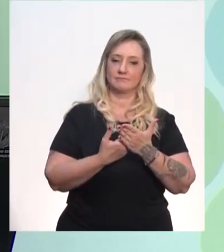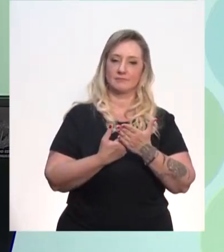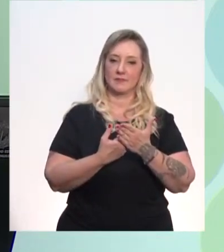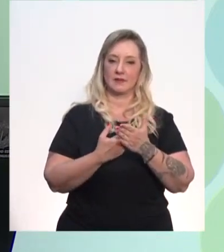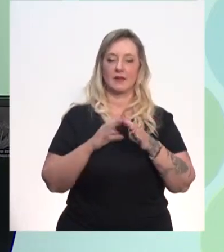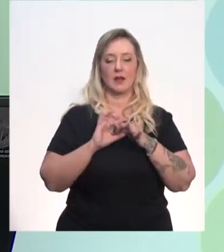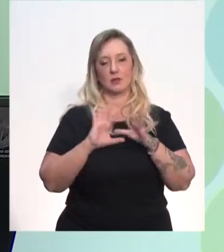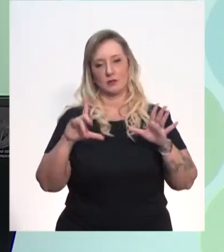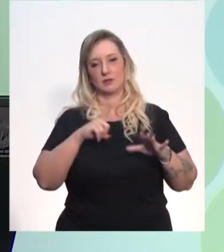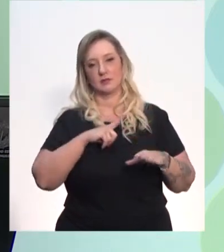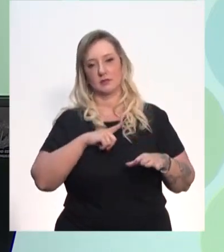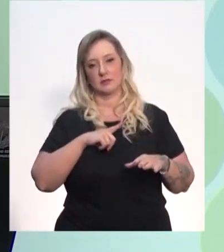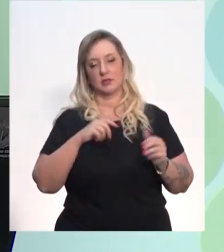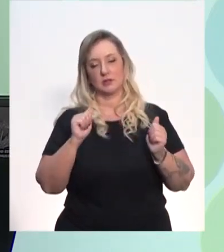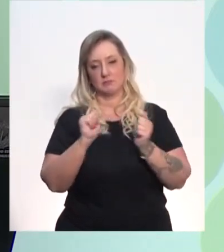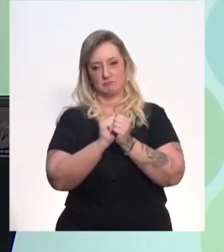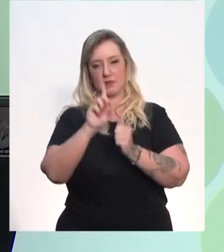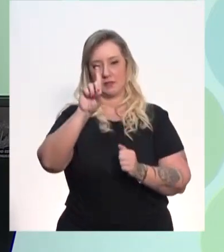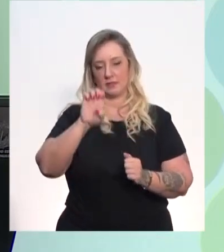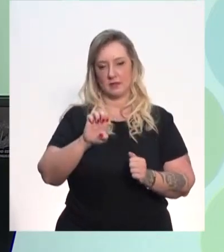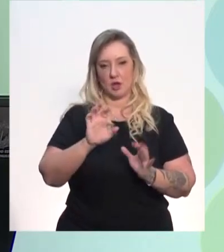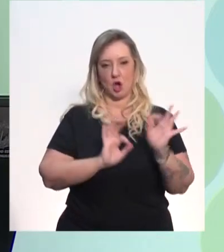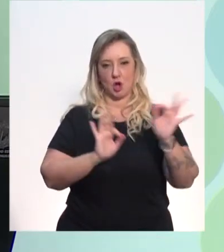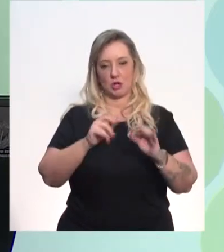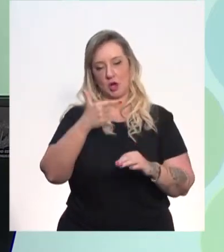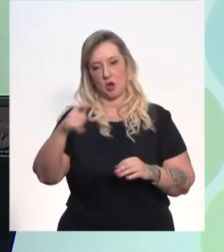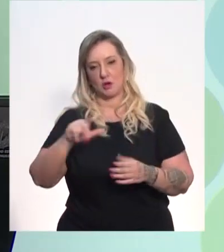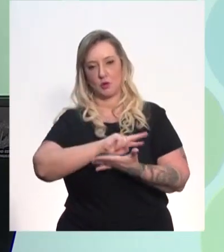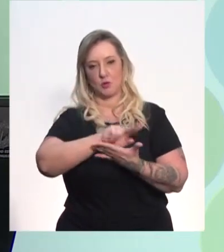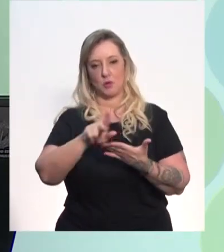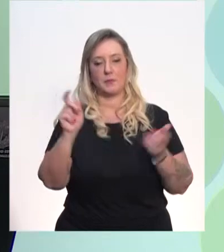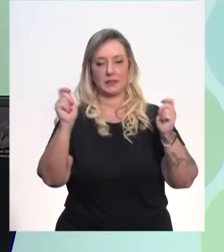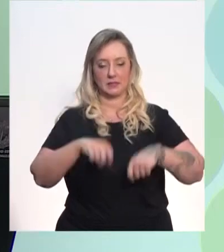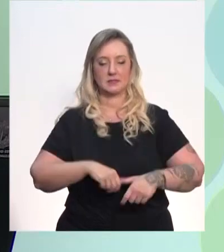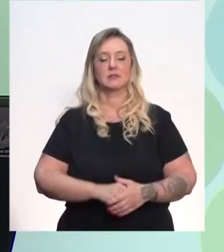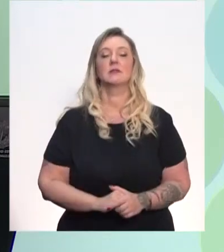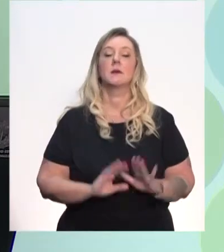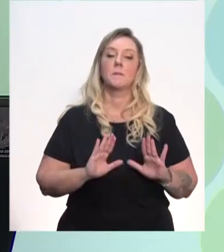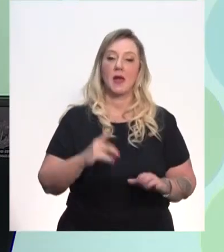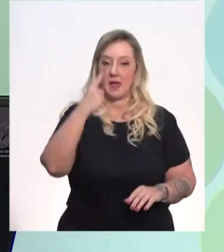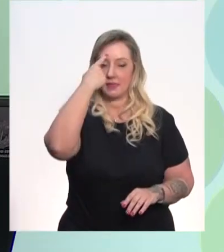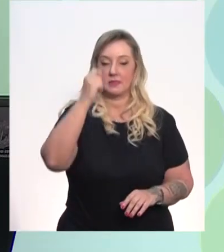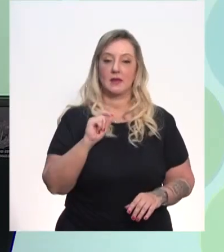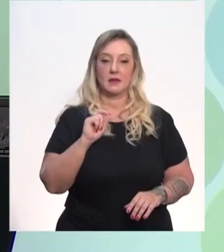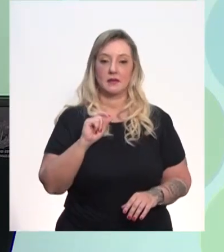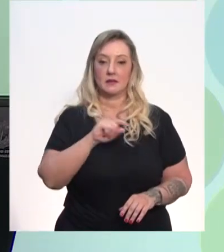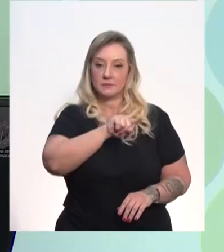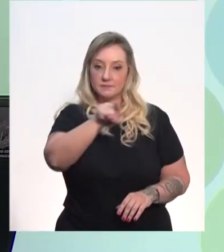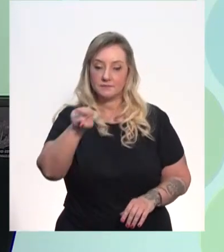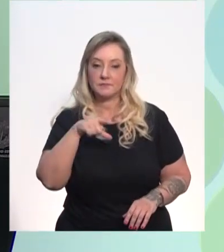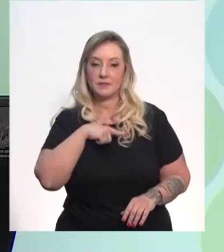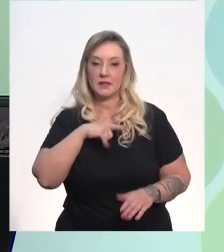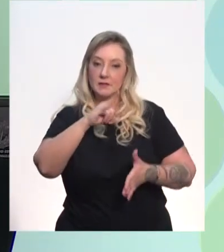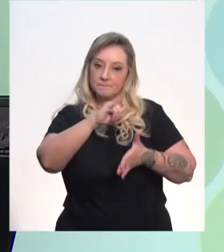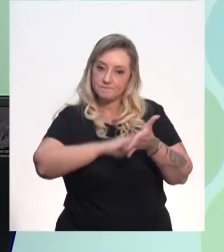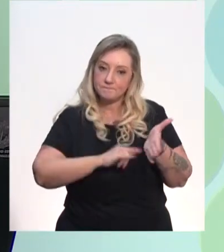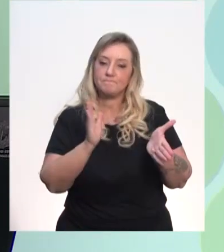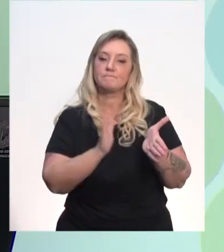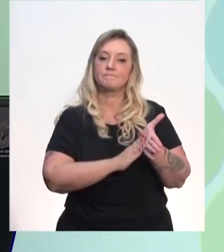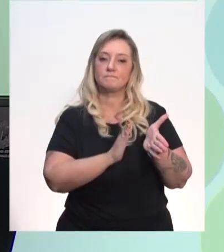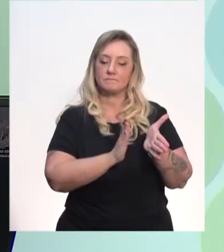4.2, como realizar as atividades escolares não presenciais. No final do parágrafo,